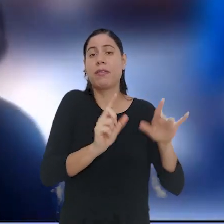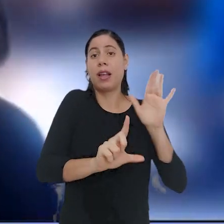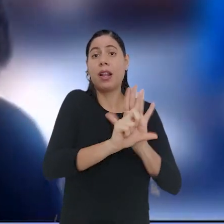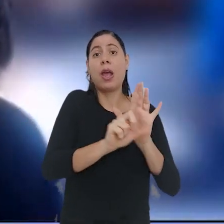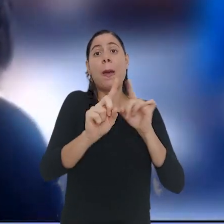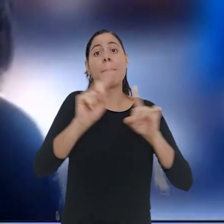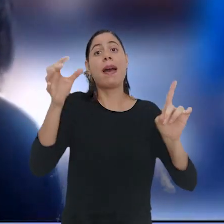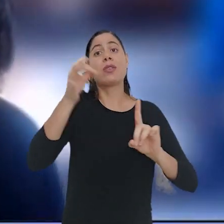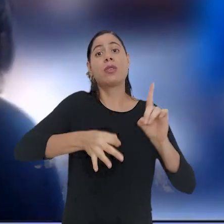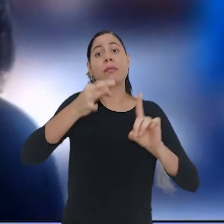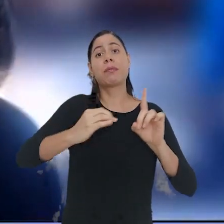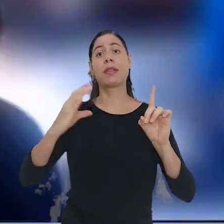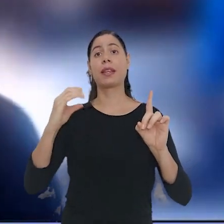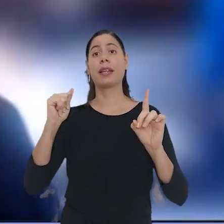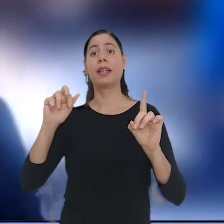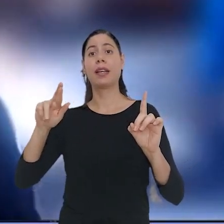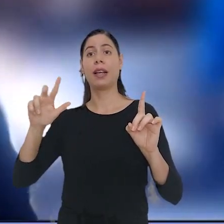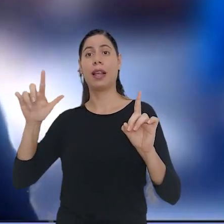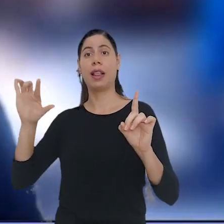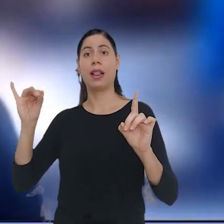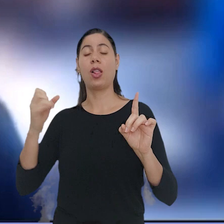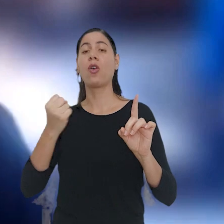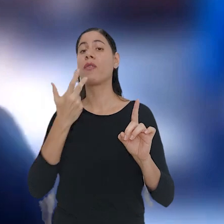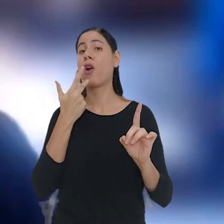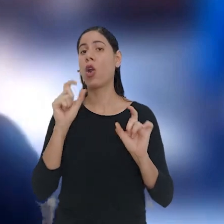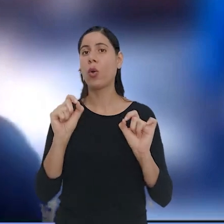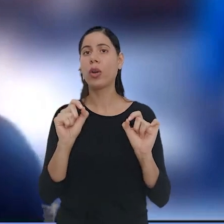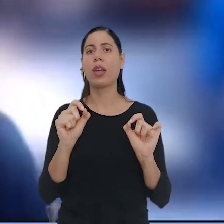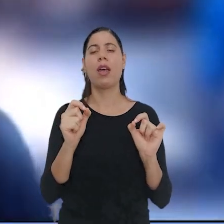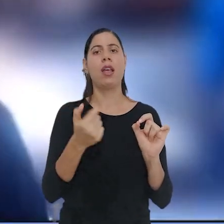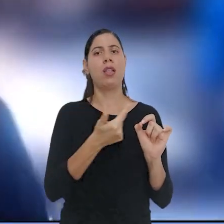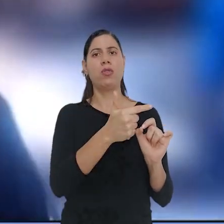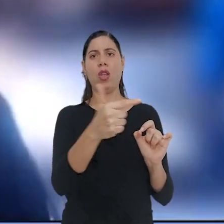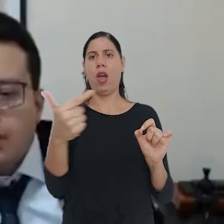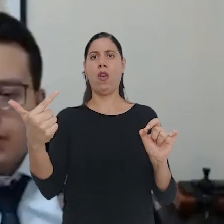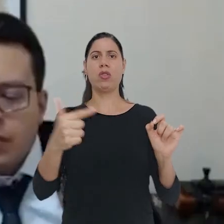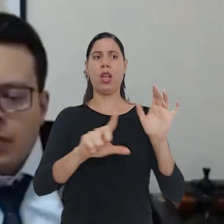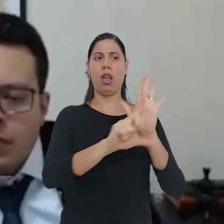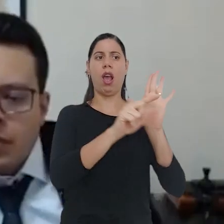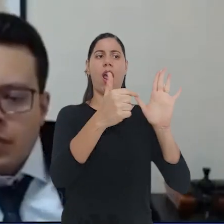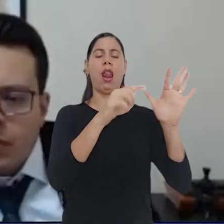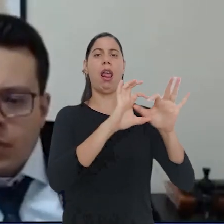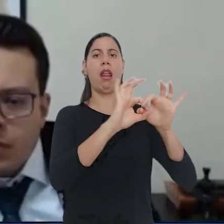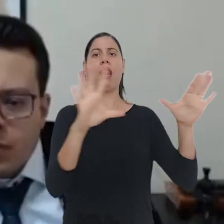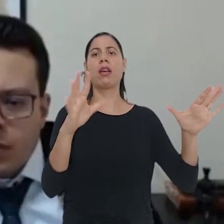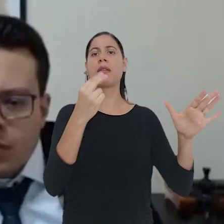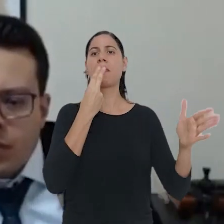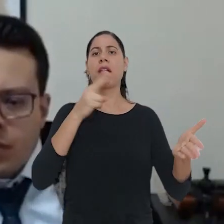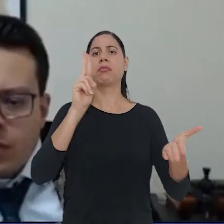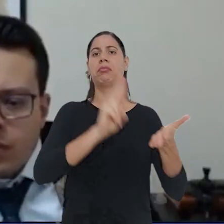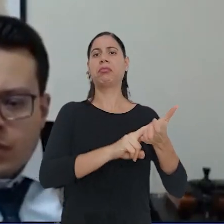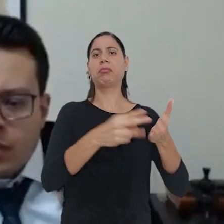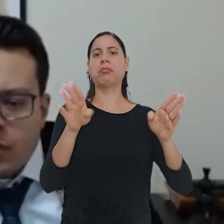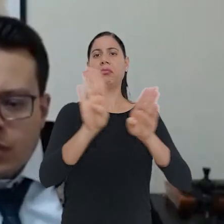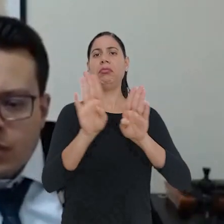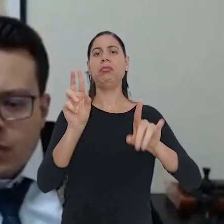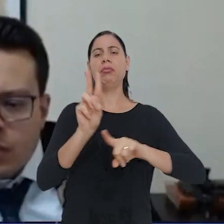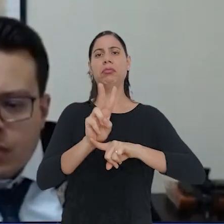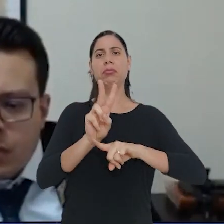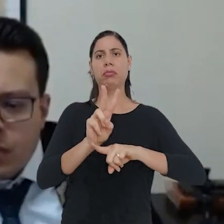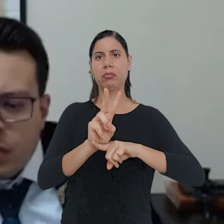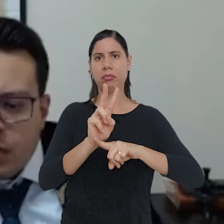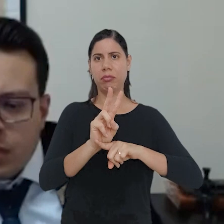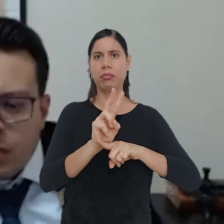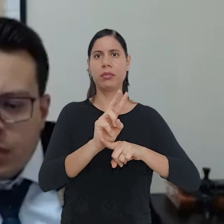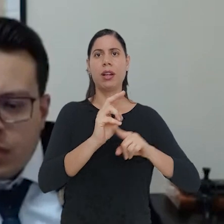tribunal, desembargador Carlos Augusto Brandão, ressaltou que em nenhum momento a lei autoriza a entrega da correspondência na portaria de